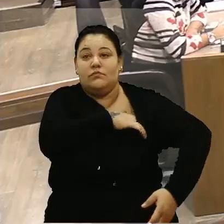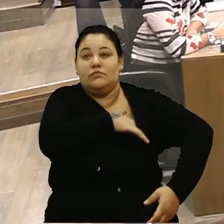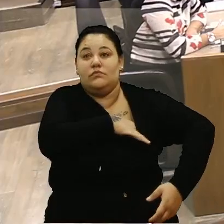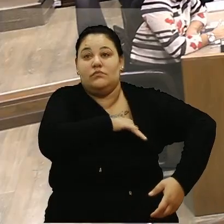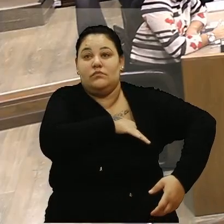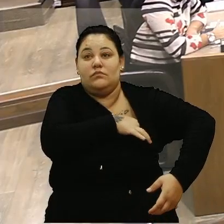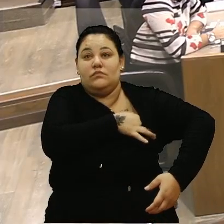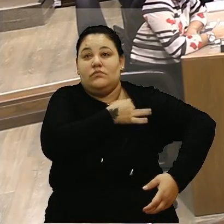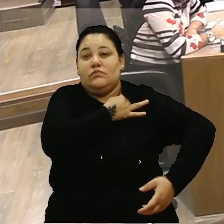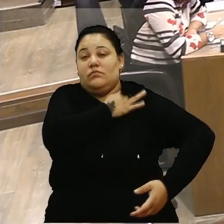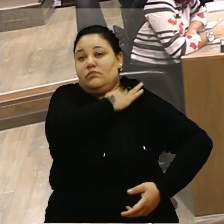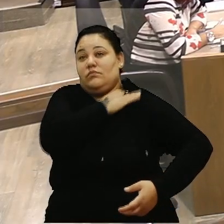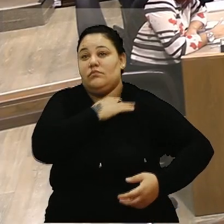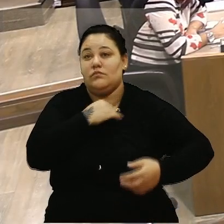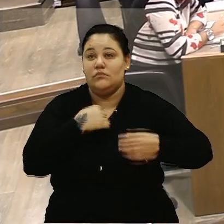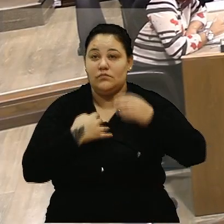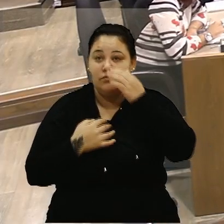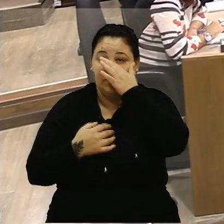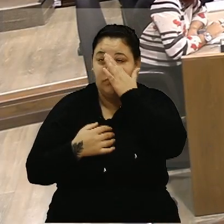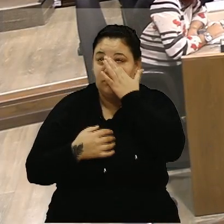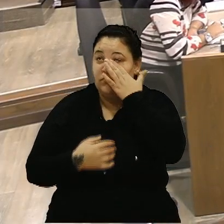palavra, vereador Rafael Bueno.